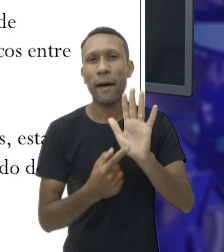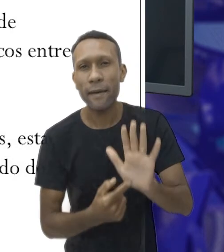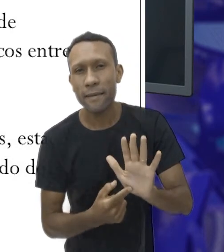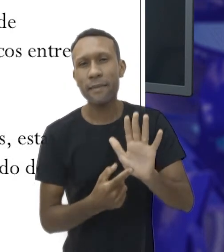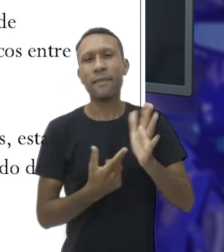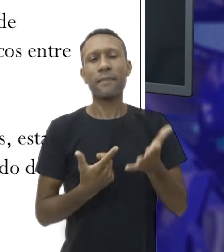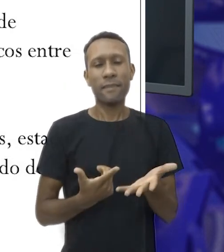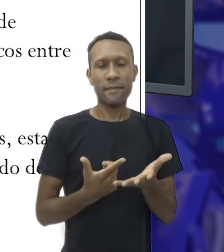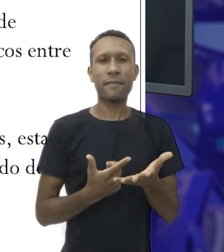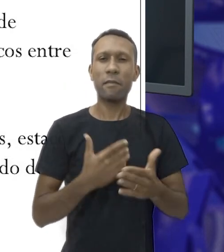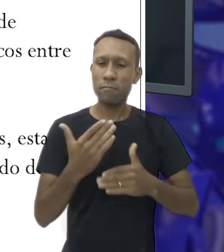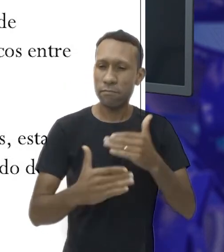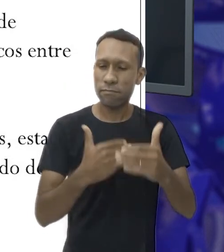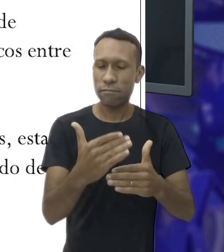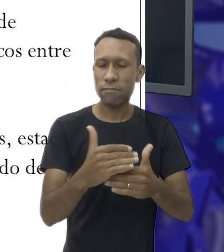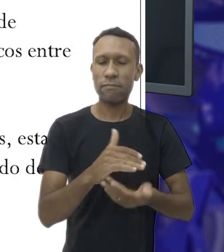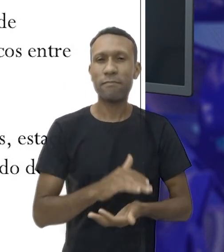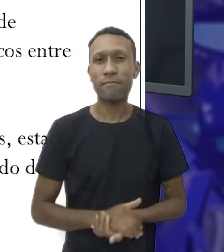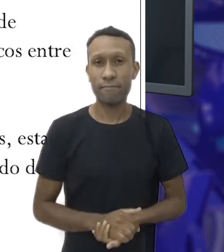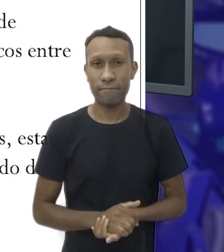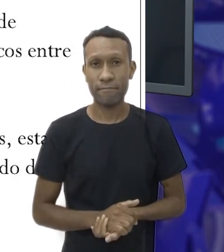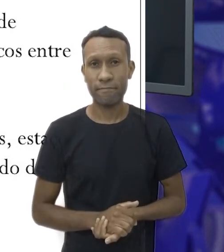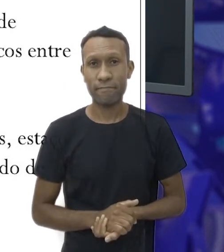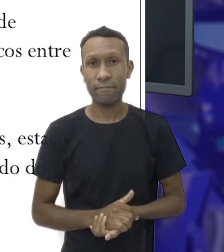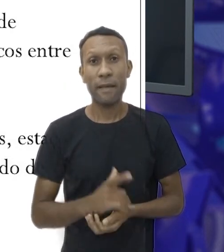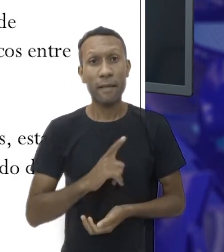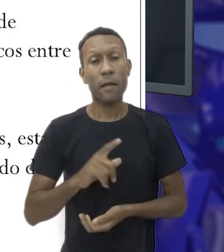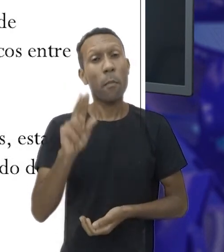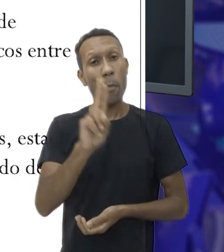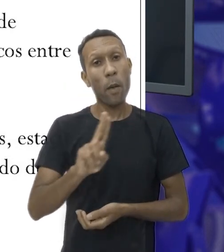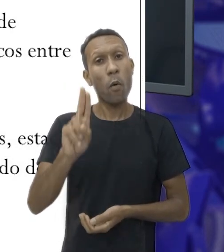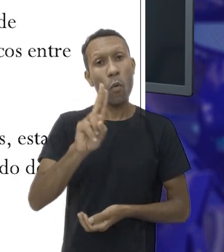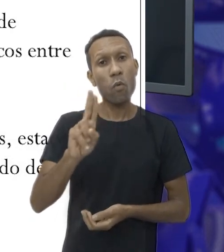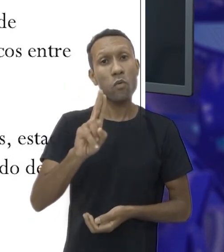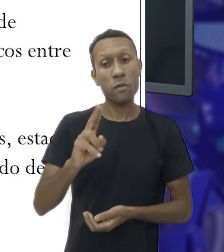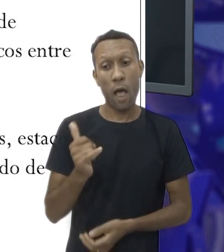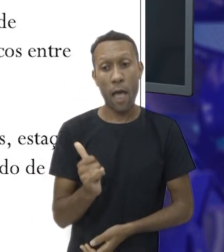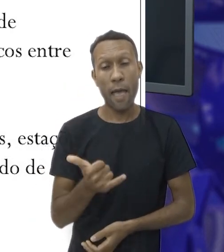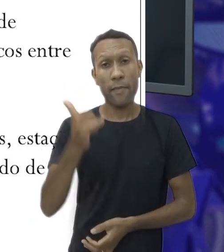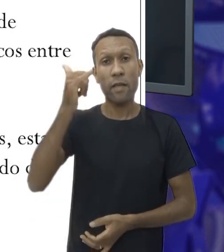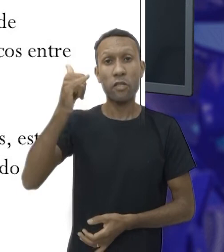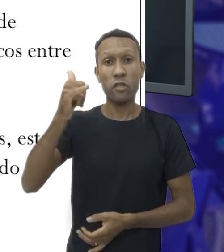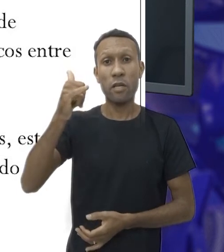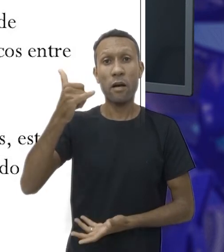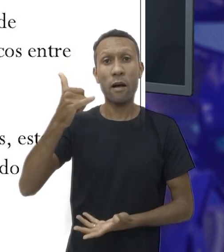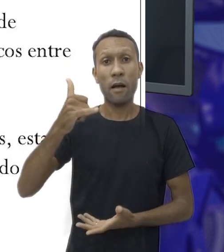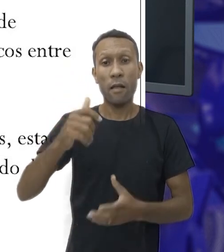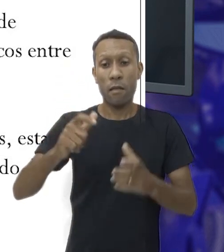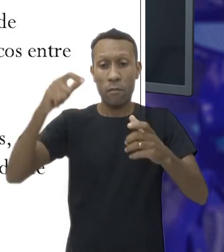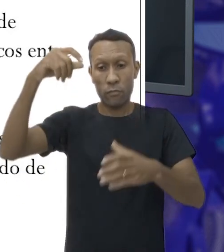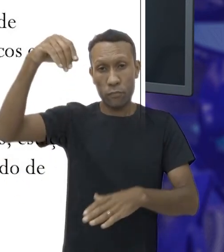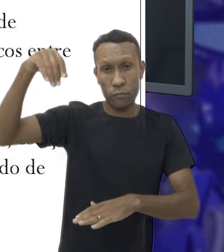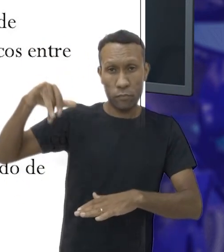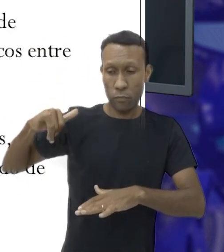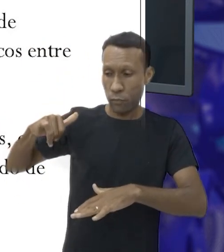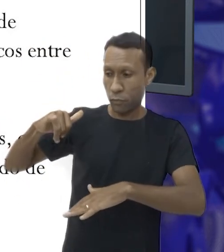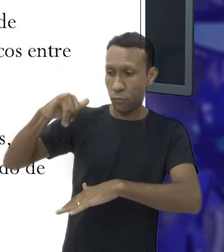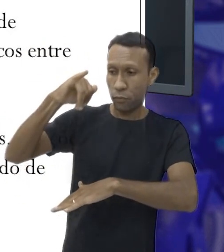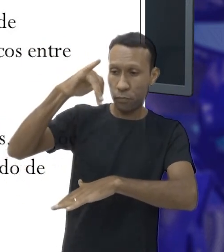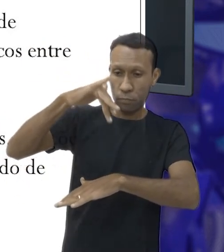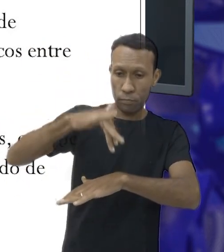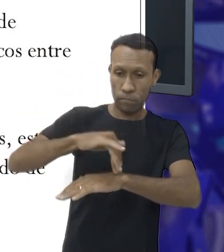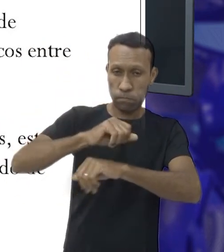computação, da automação e do processo produtivo. Nós temos o uso da energia atômica para fins pacíficos, tá? A